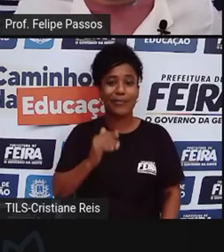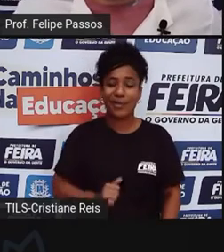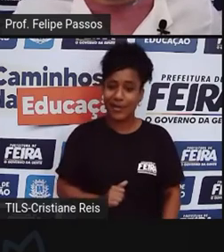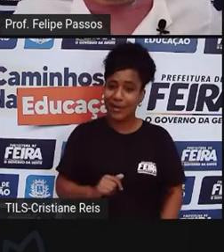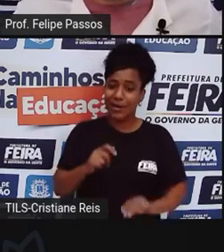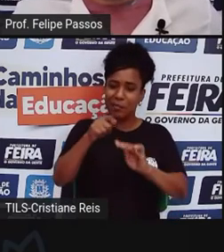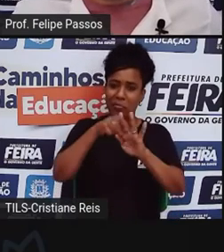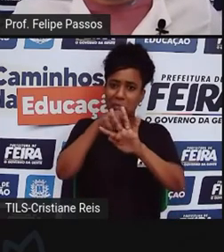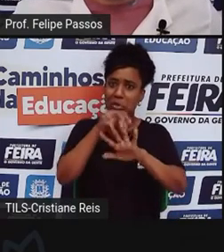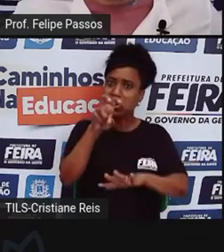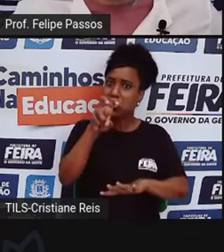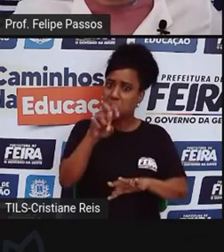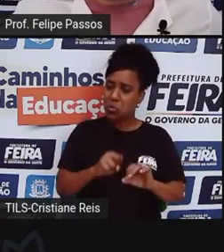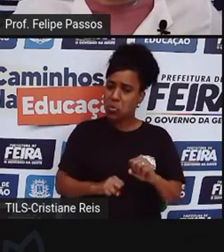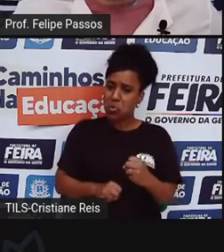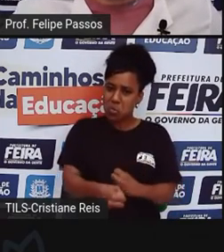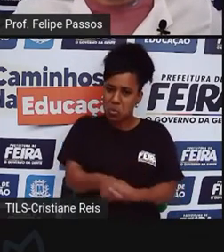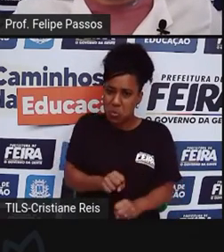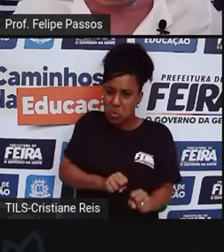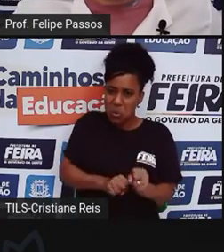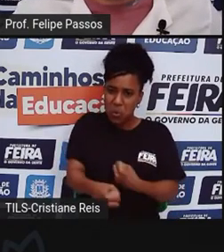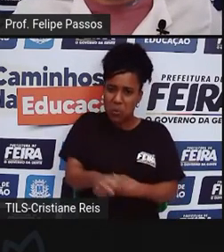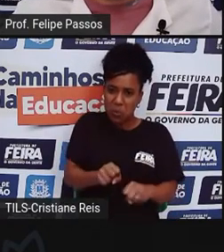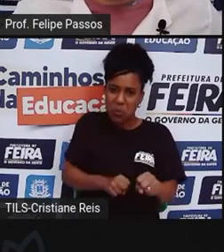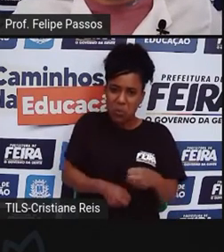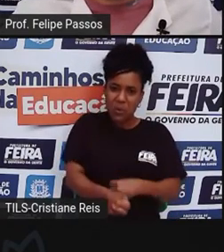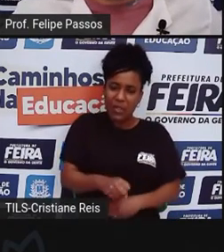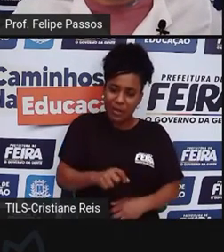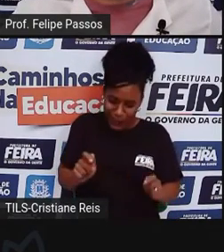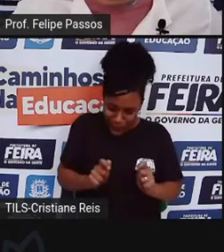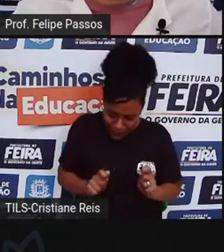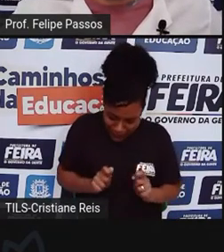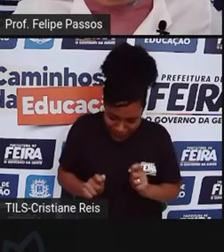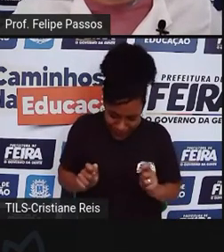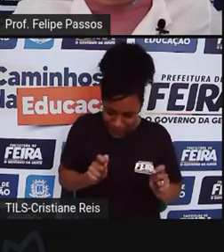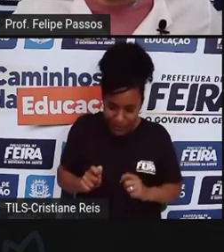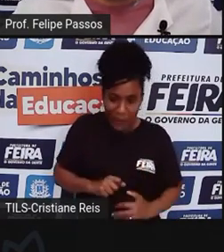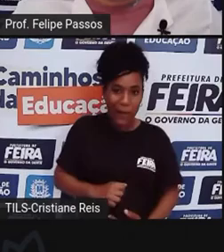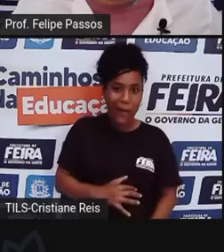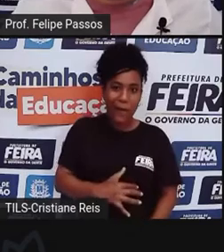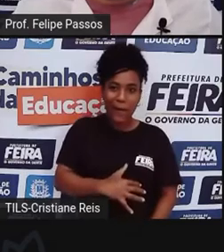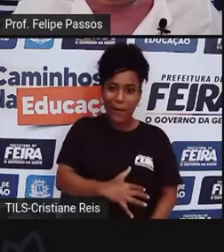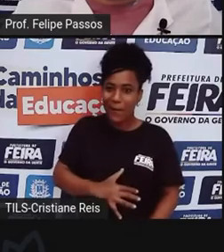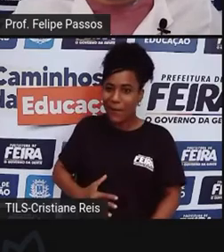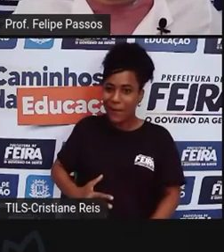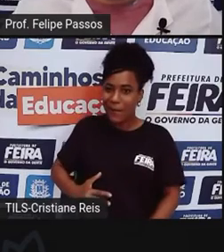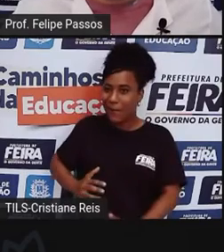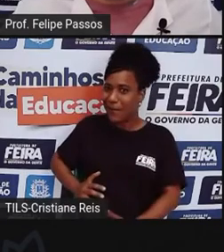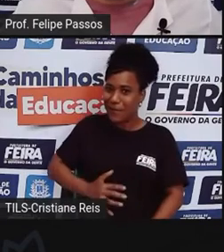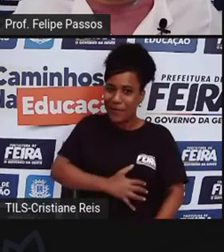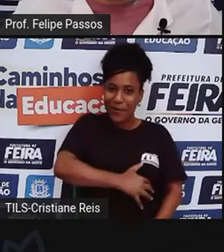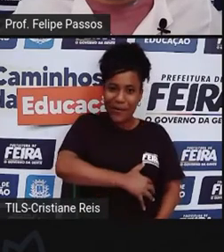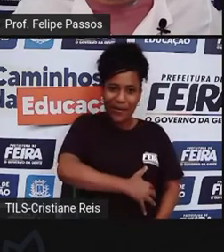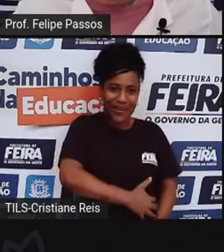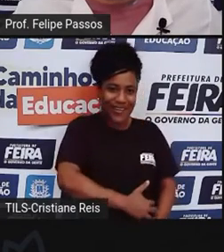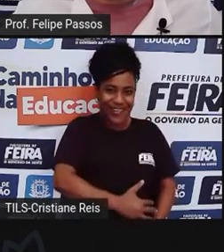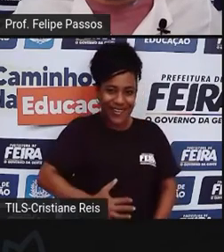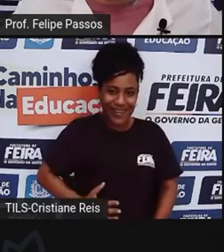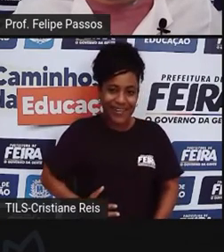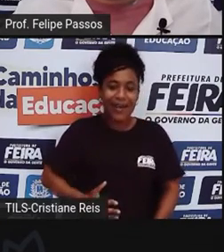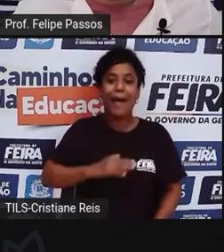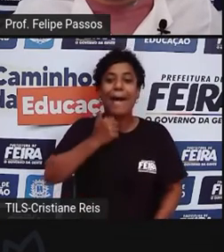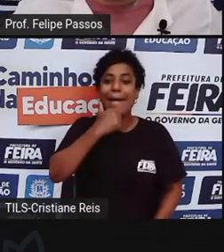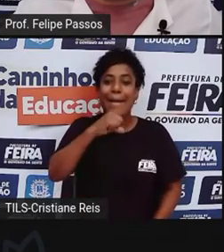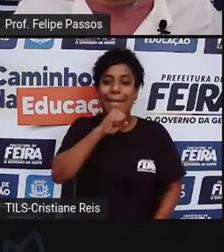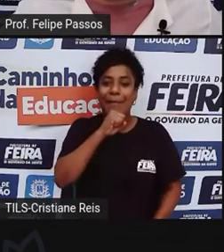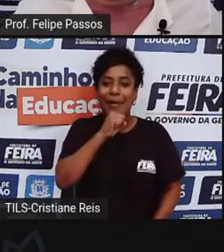dia a dia. E quanto mais, a partir do quinto mês, é o período que ele mais se movimenta, é o período que ele mais reage ao som da voz do pai, ao som da voz